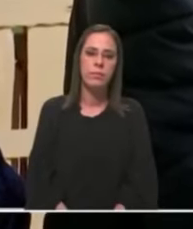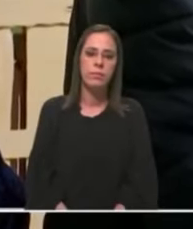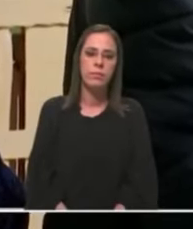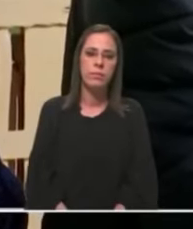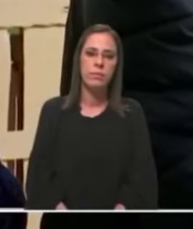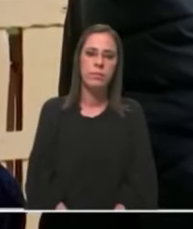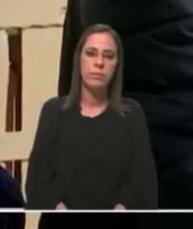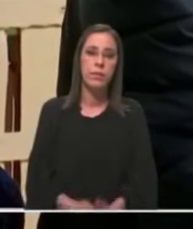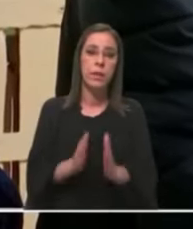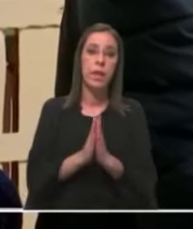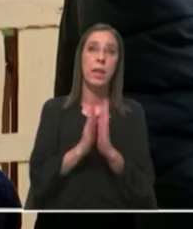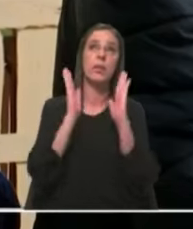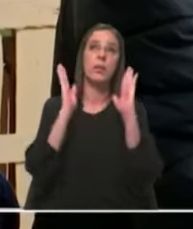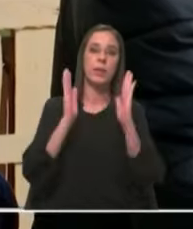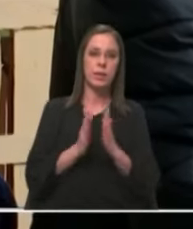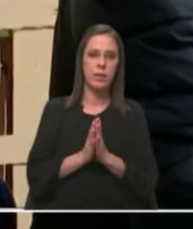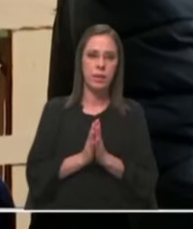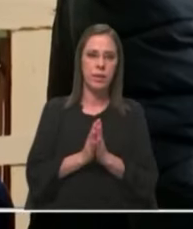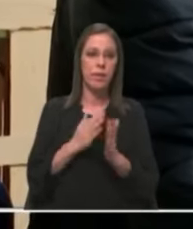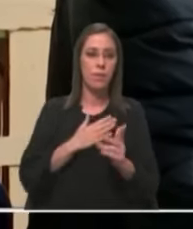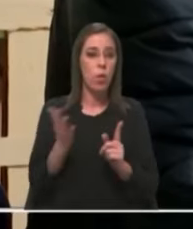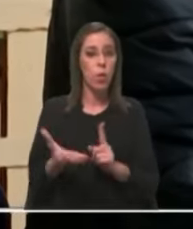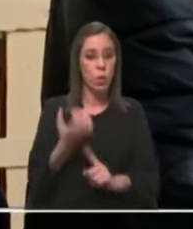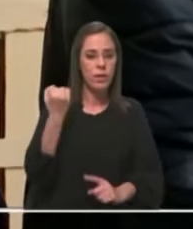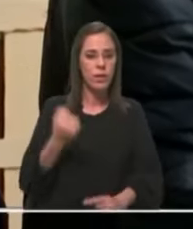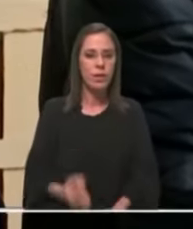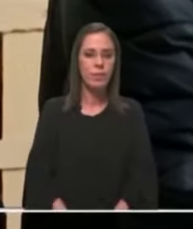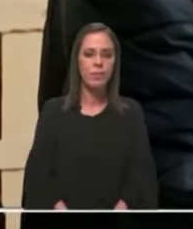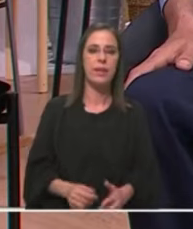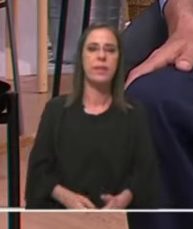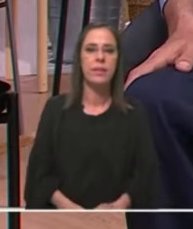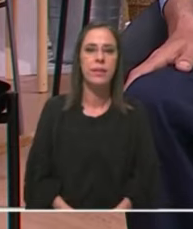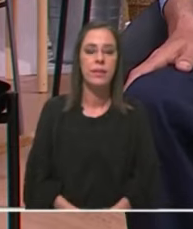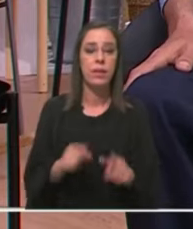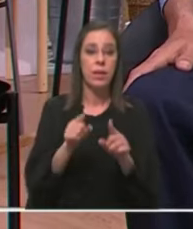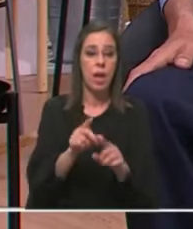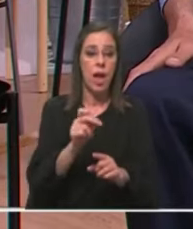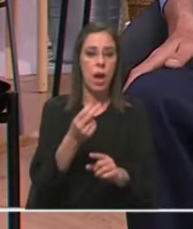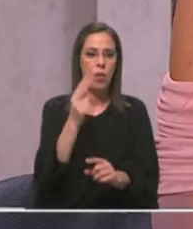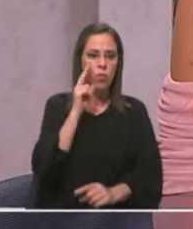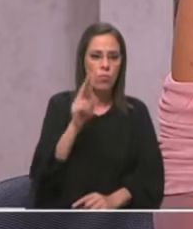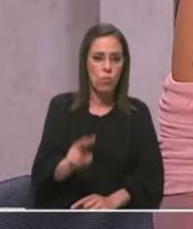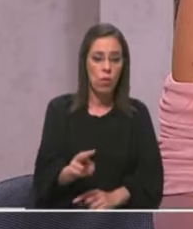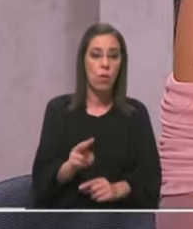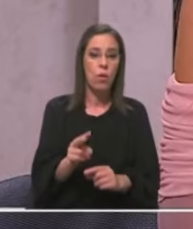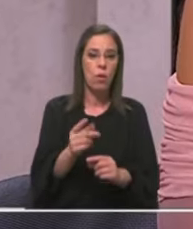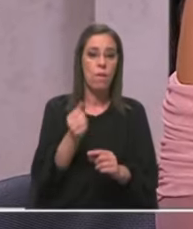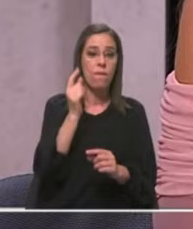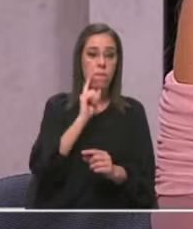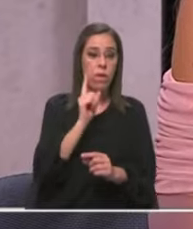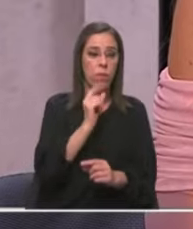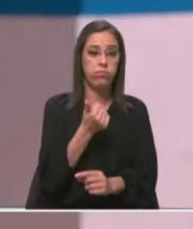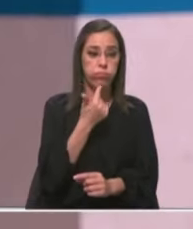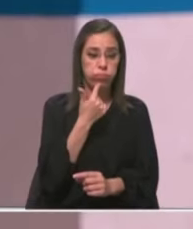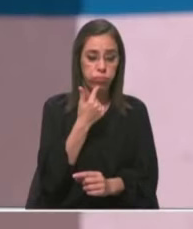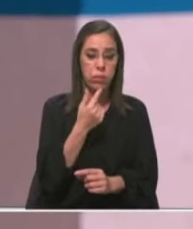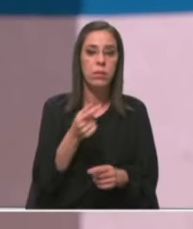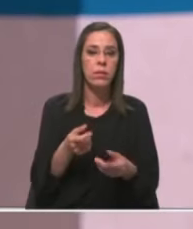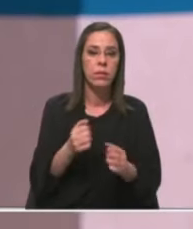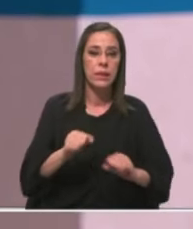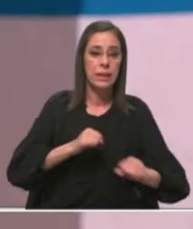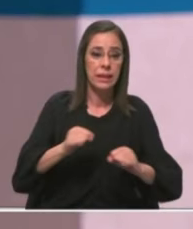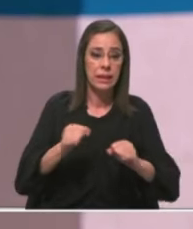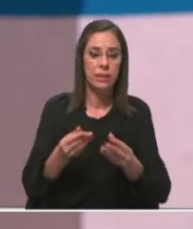Que se Deus quiser, vou conseguir. O Augusto encontrou aqui uma quantia de dinheiro e foi a